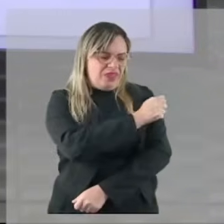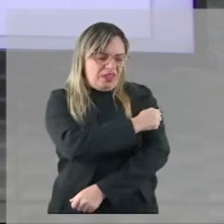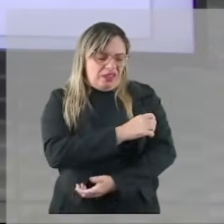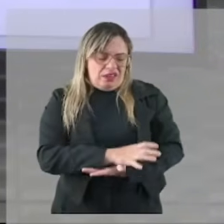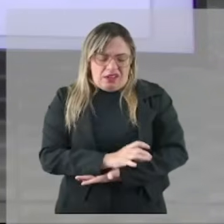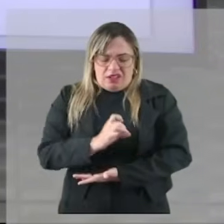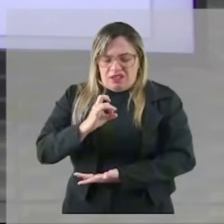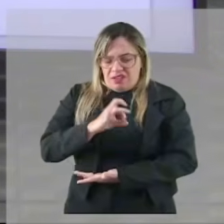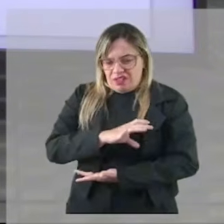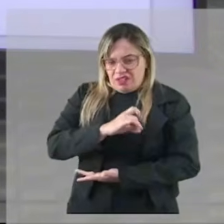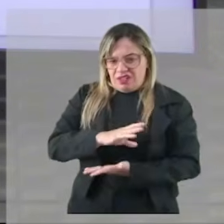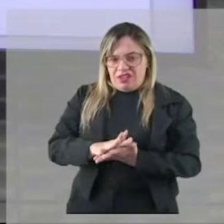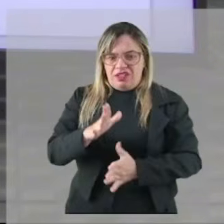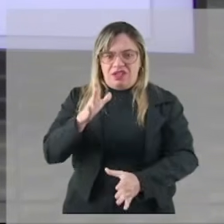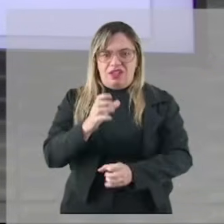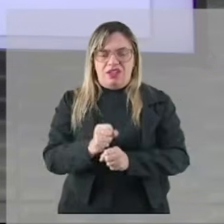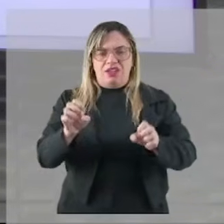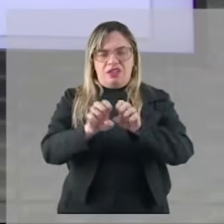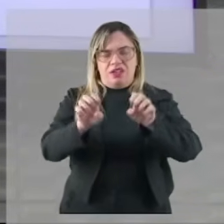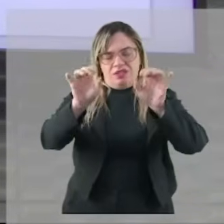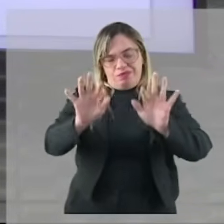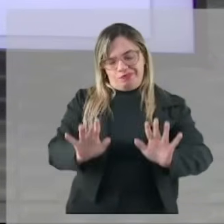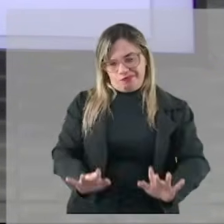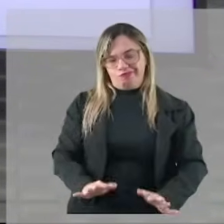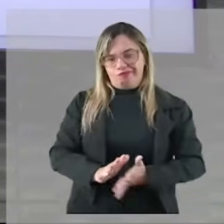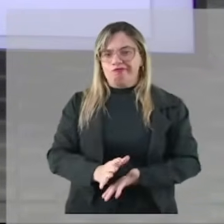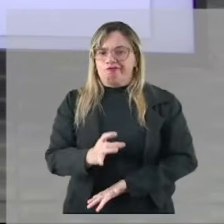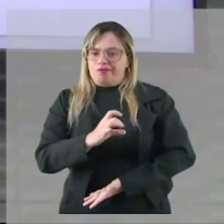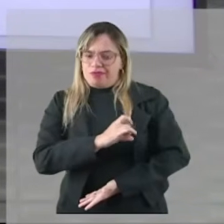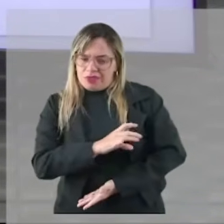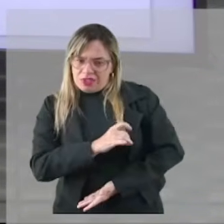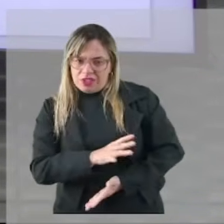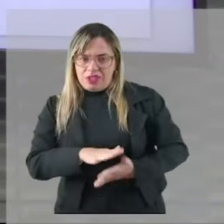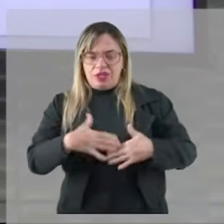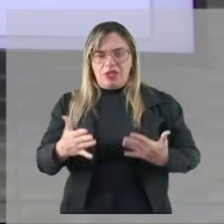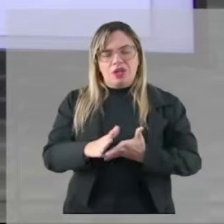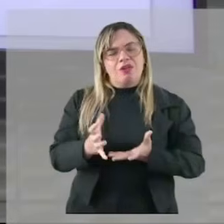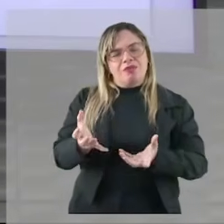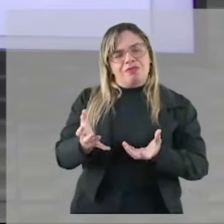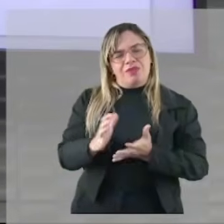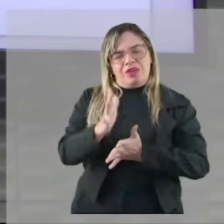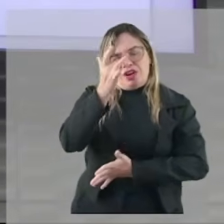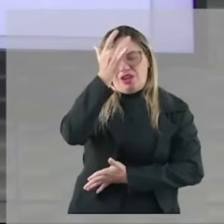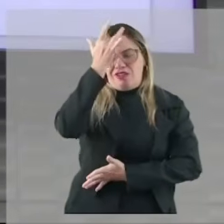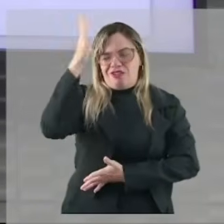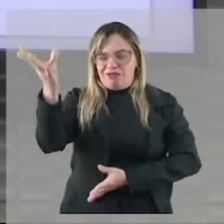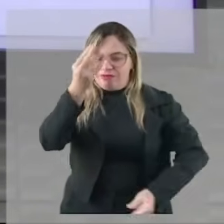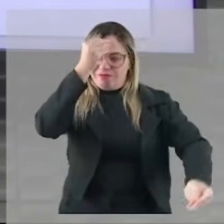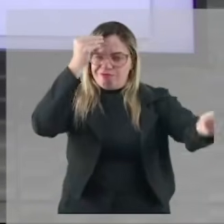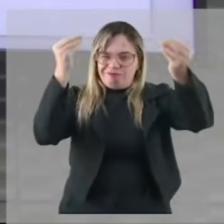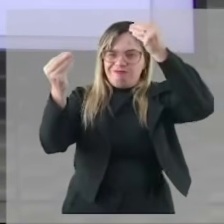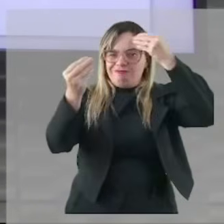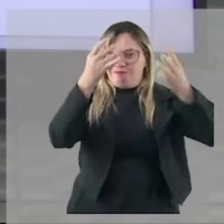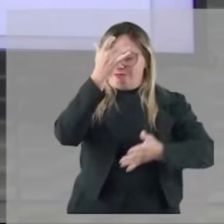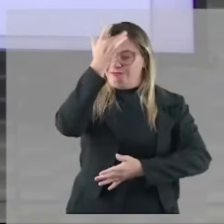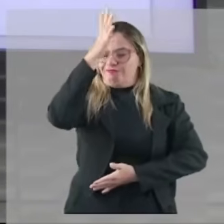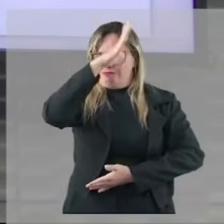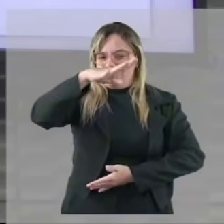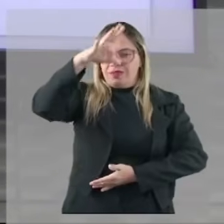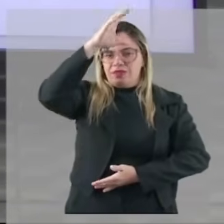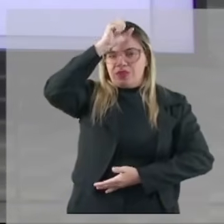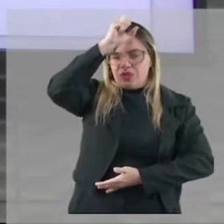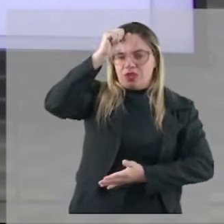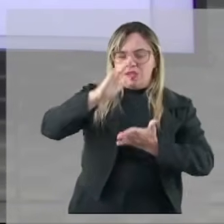cálculos estequiométricos, né? Termina sendo um terror de muitos. Mas eu quero deixar isso aqui fácil na tua cabeça. Então a gente vai começar